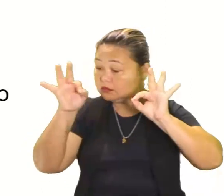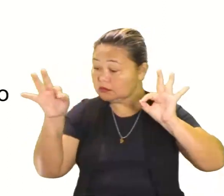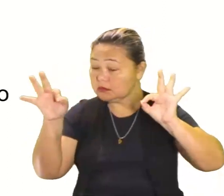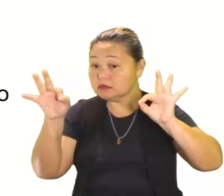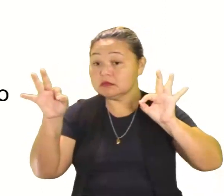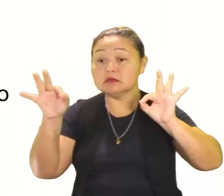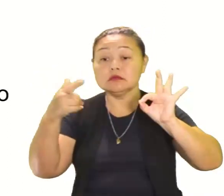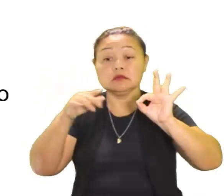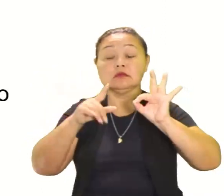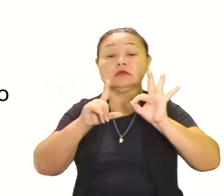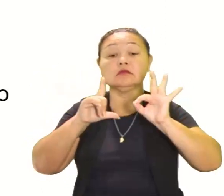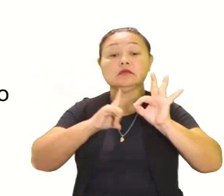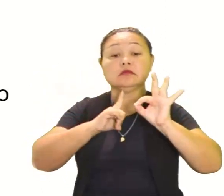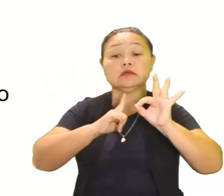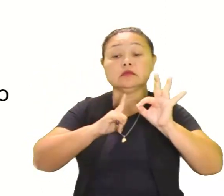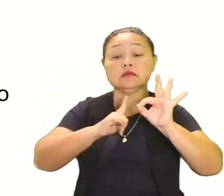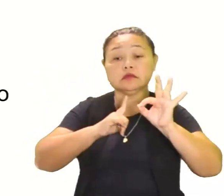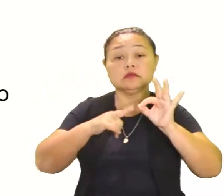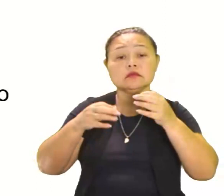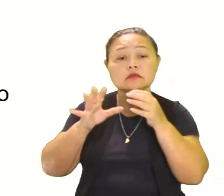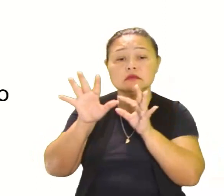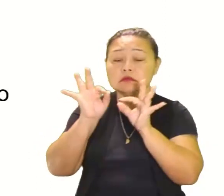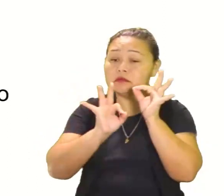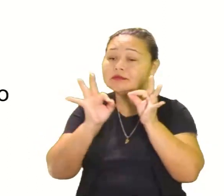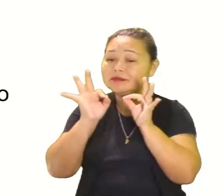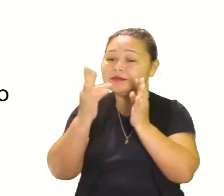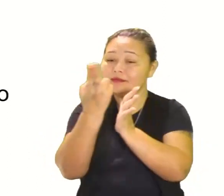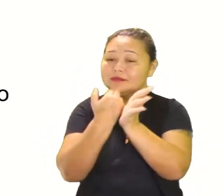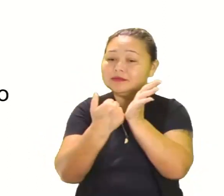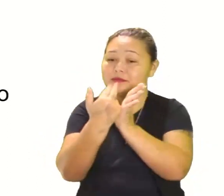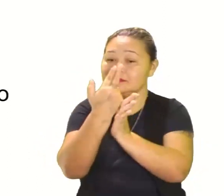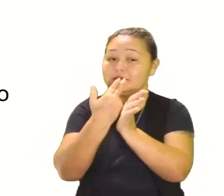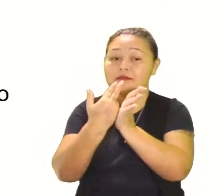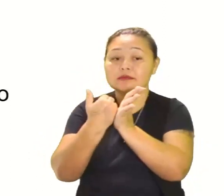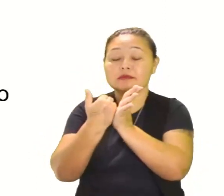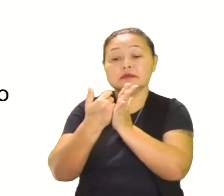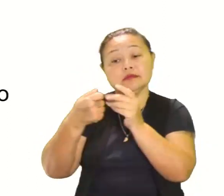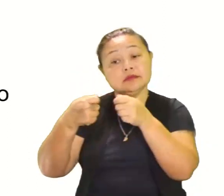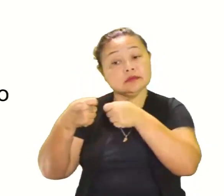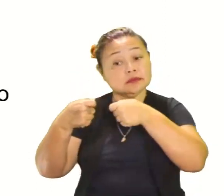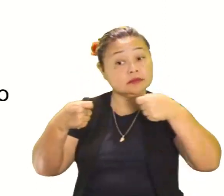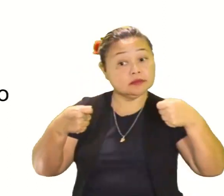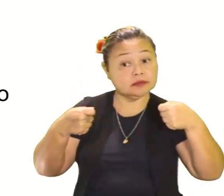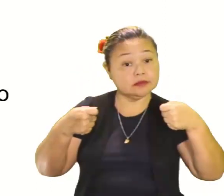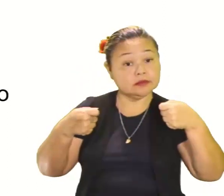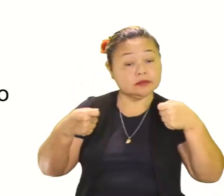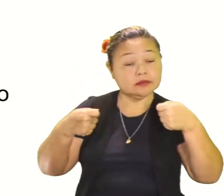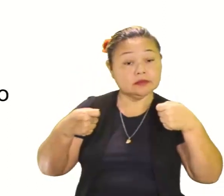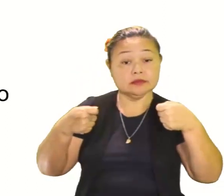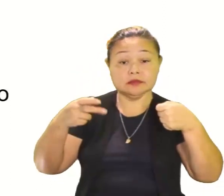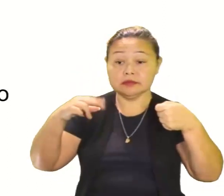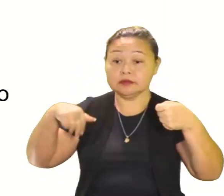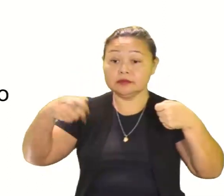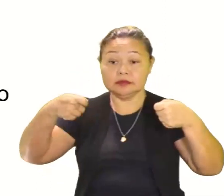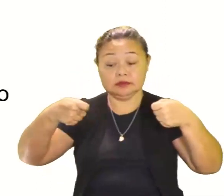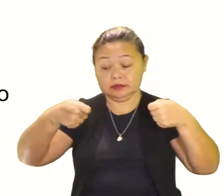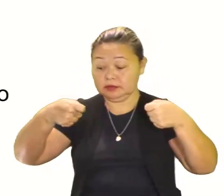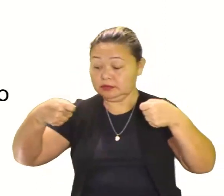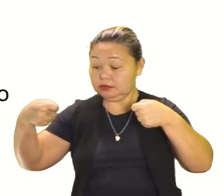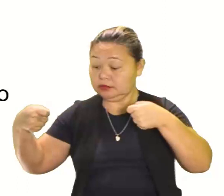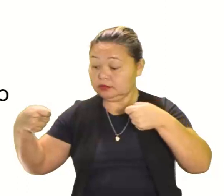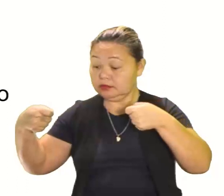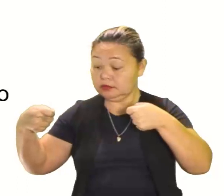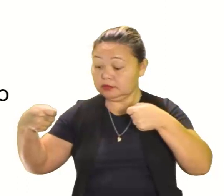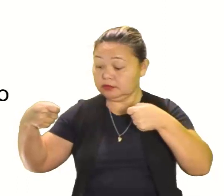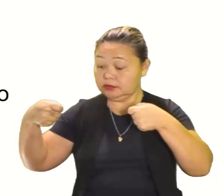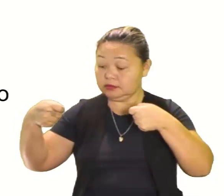reta imaginária. E a gente pode fazer até os bonequinhos brincando, né? Isso. Um tá puxando aqui, né? E o outro tá